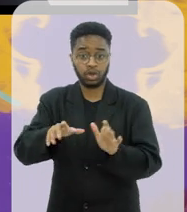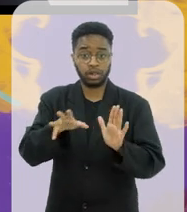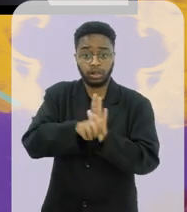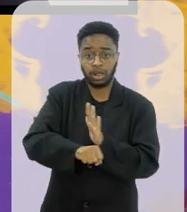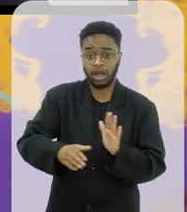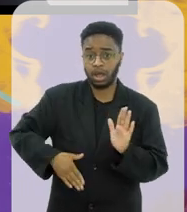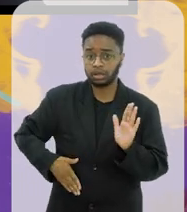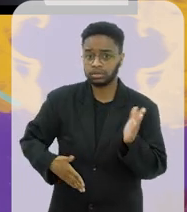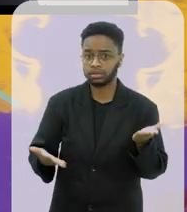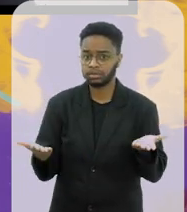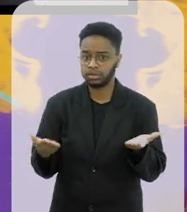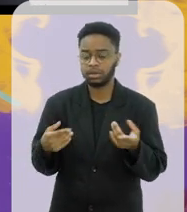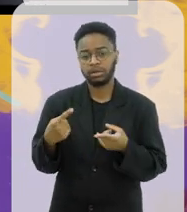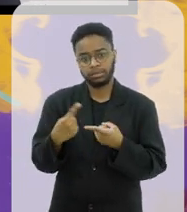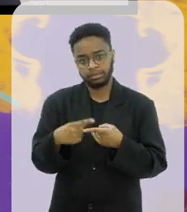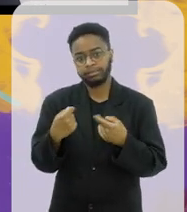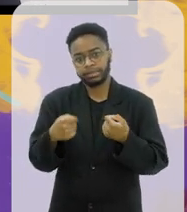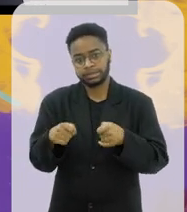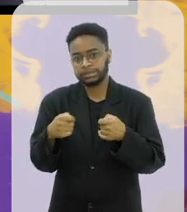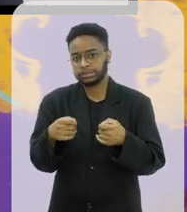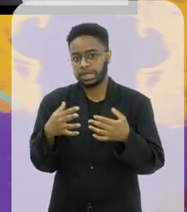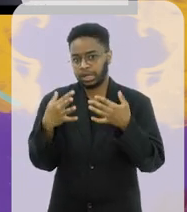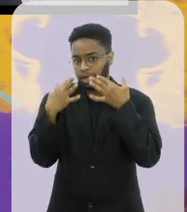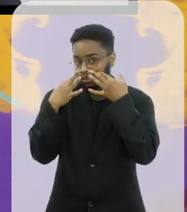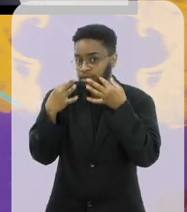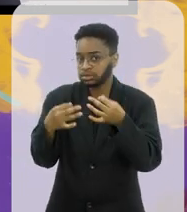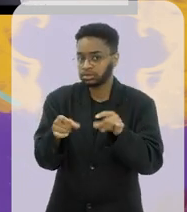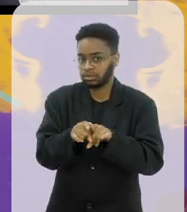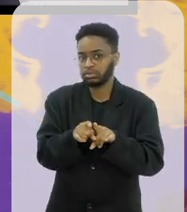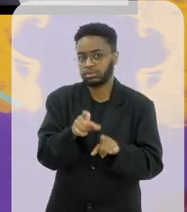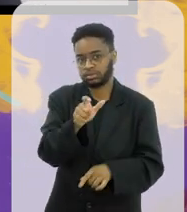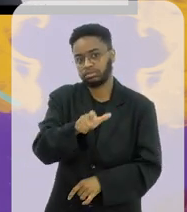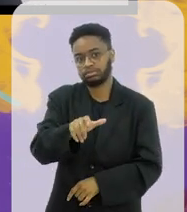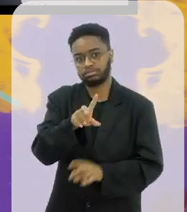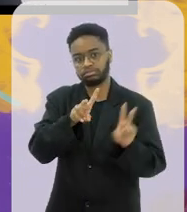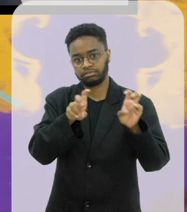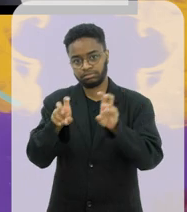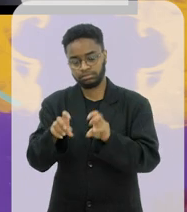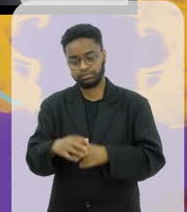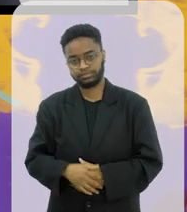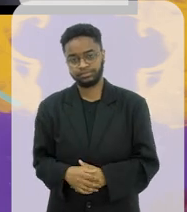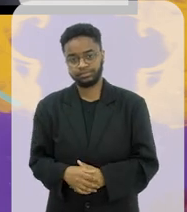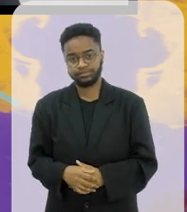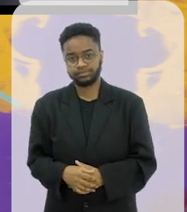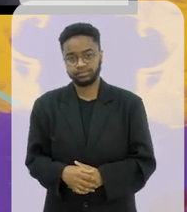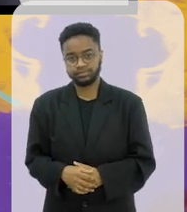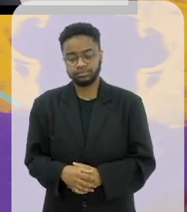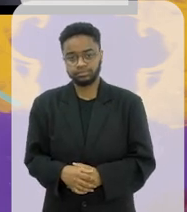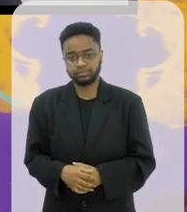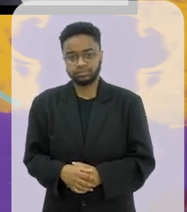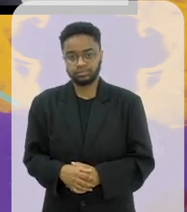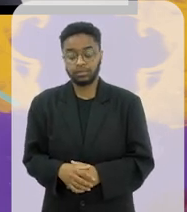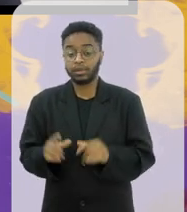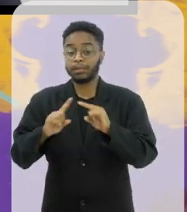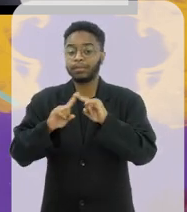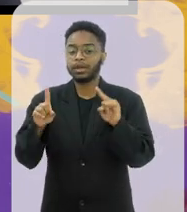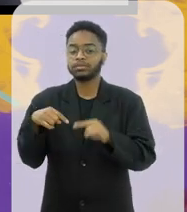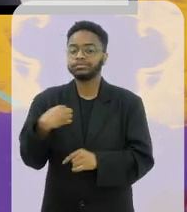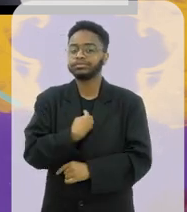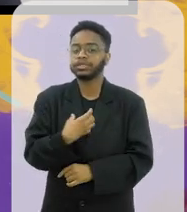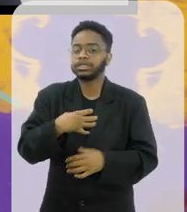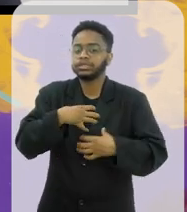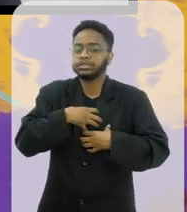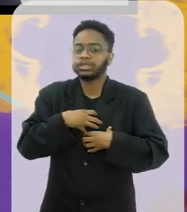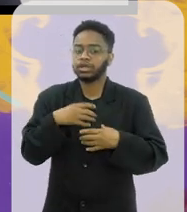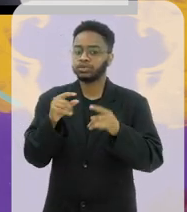ladrões, bandidos. Perfeito. Isso também deve ser levado em consideração, né, com esse público. Agora, Sérgio, o que a gente